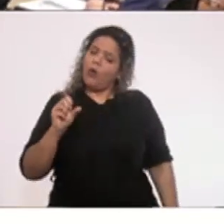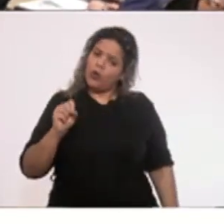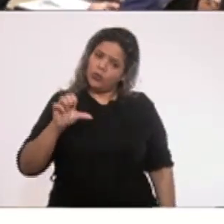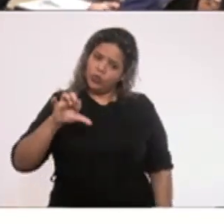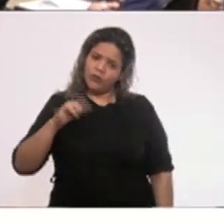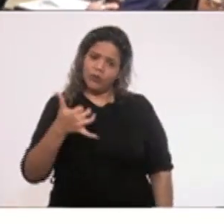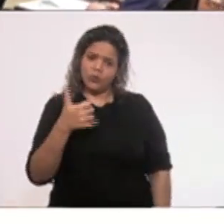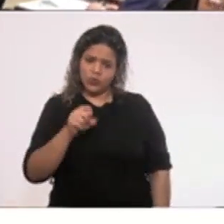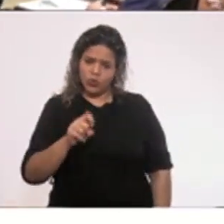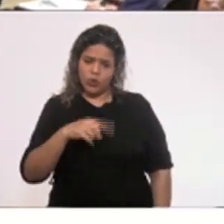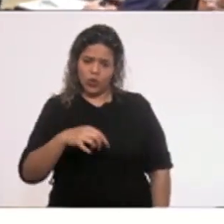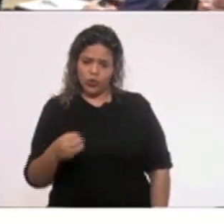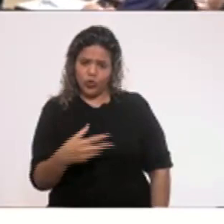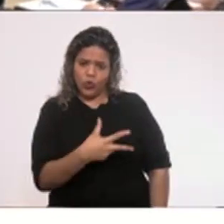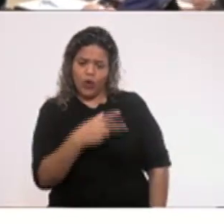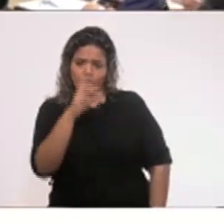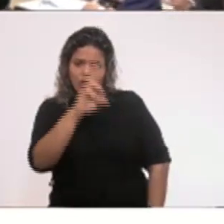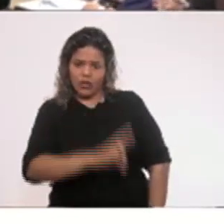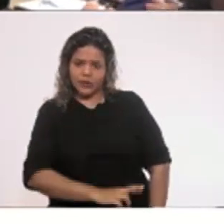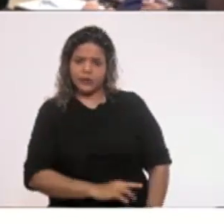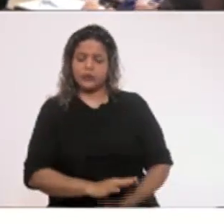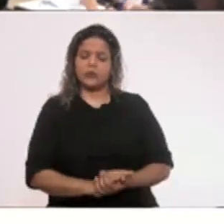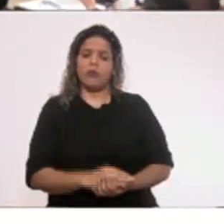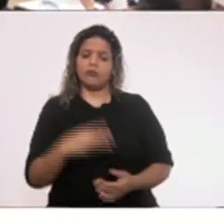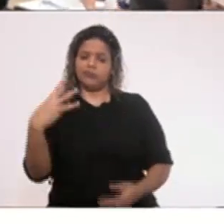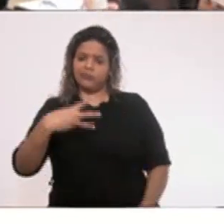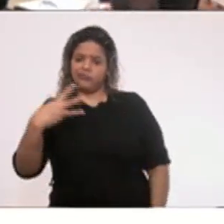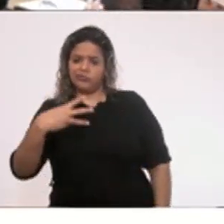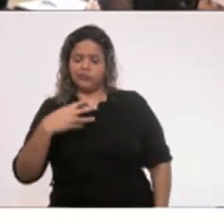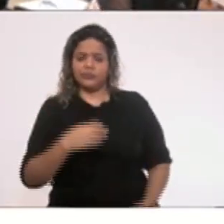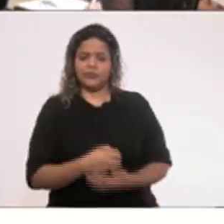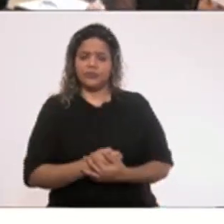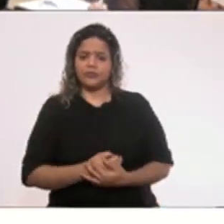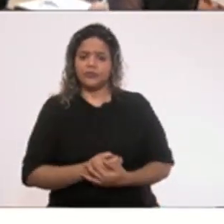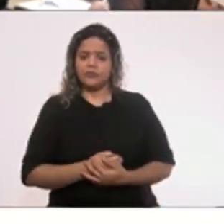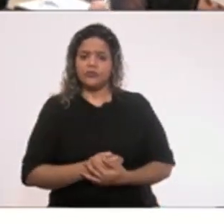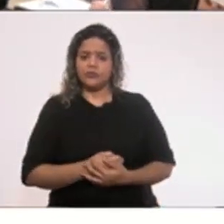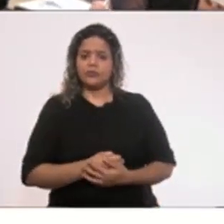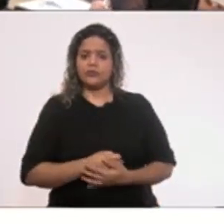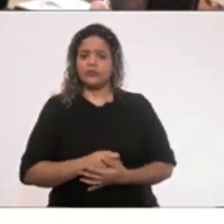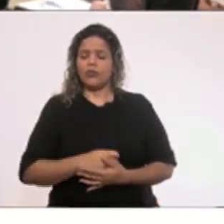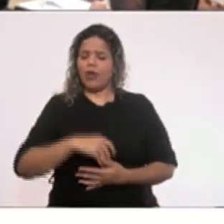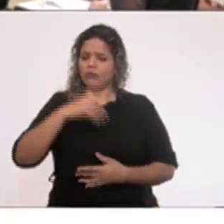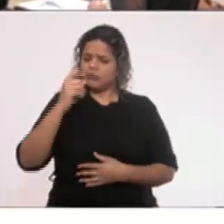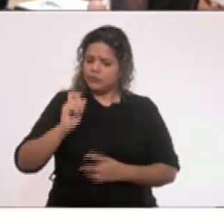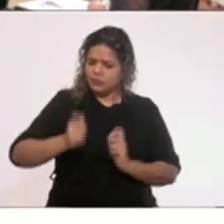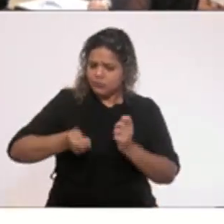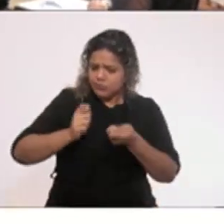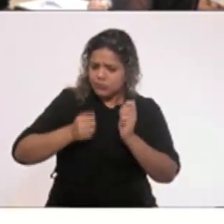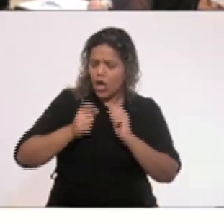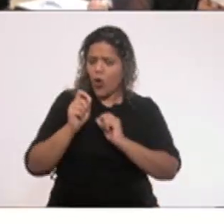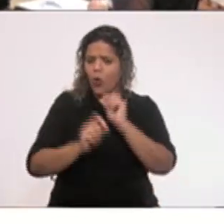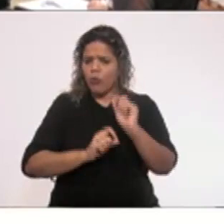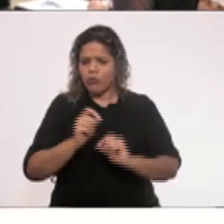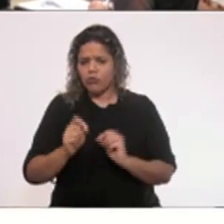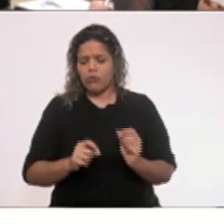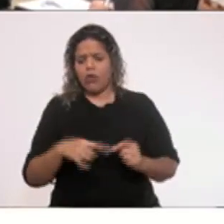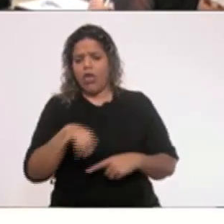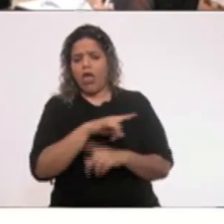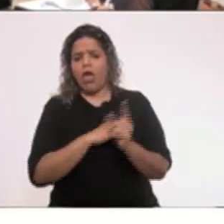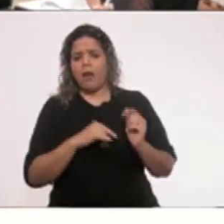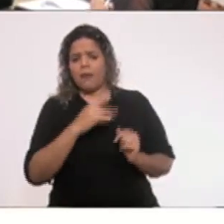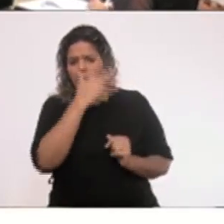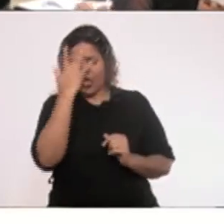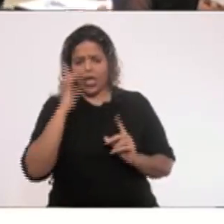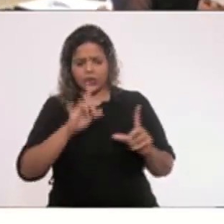4089/2018, passa a ter a seguinte redação. Artigo 3º. As despesas decorrentes da aplicação dessa lei correrão por conta